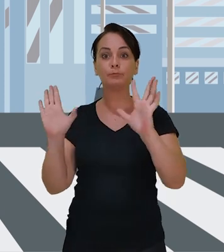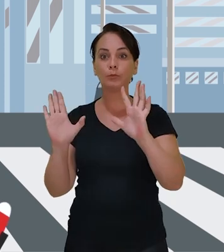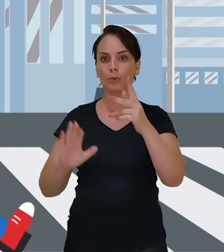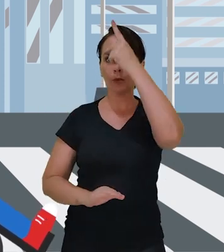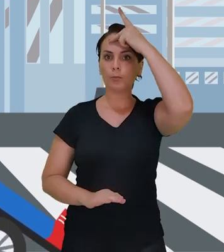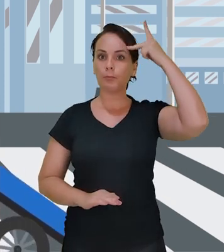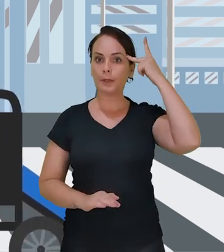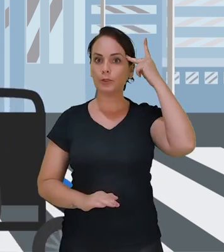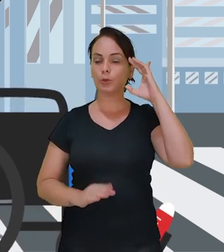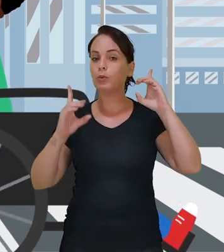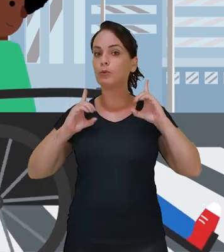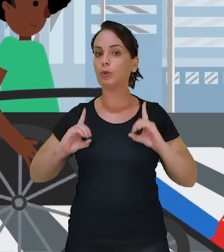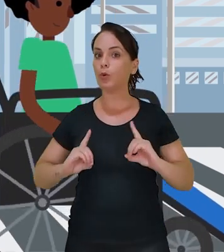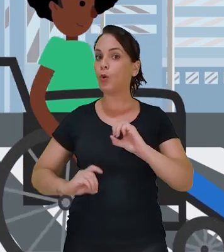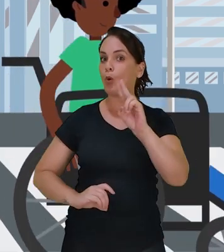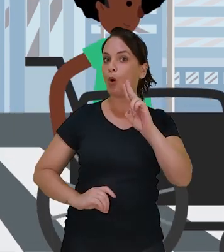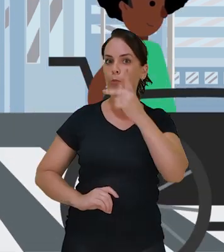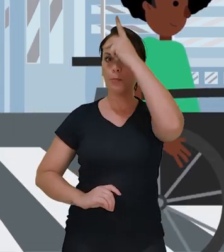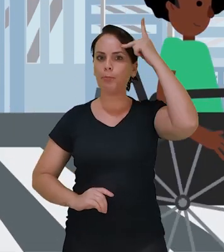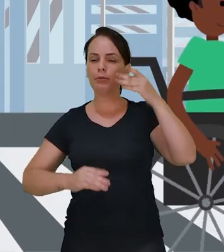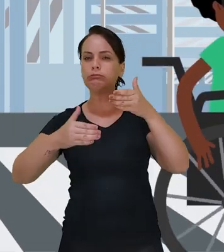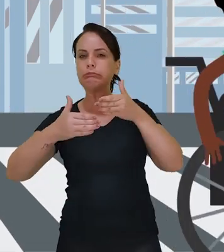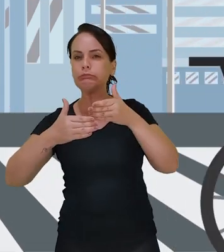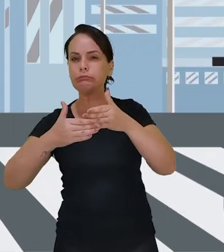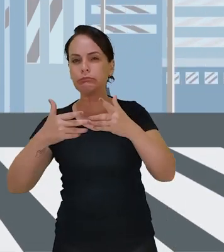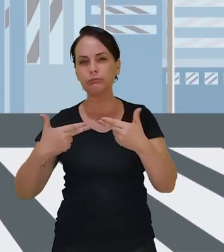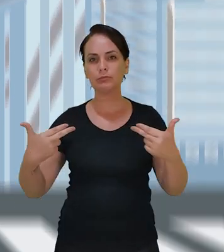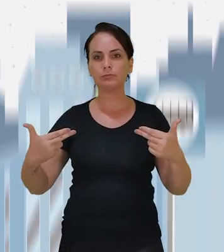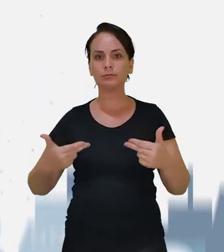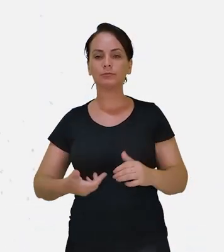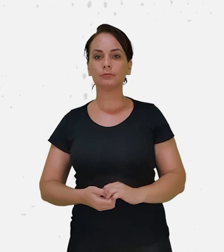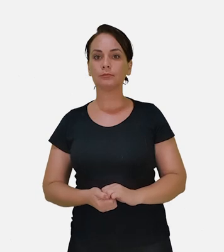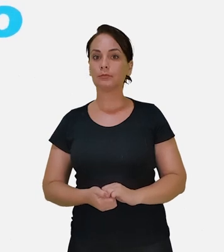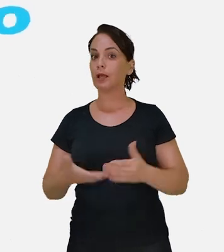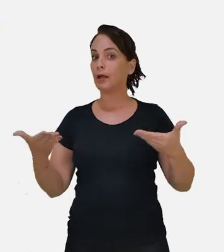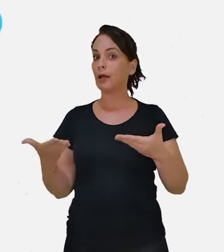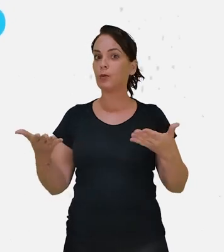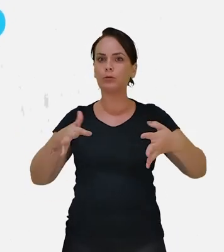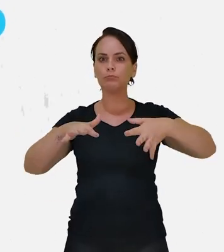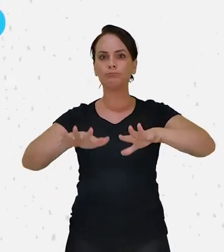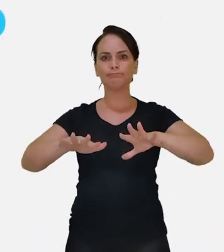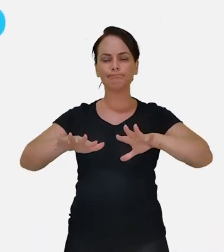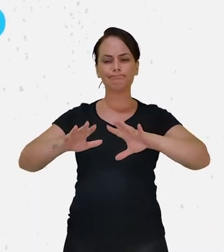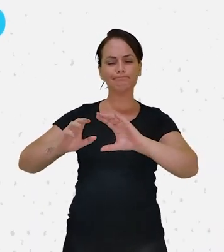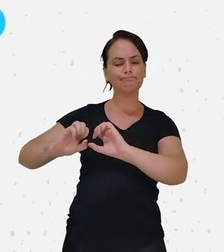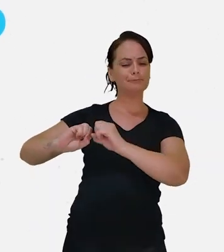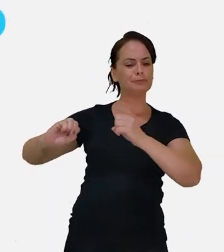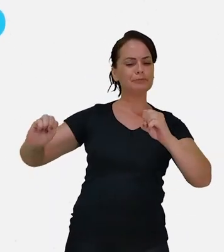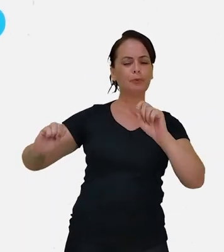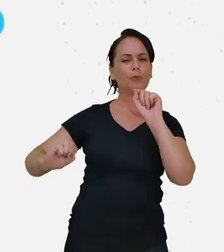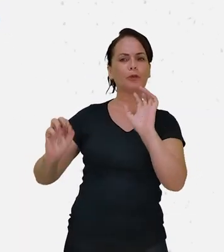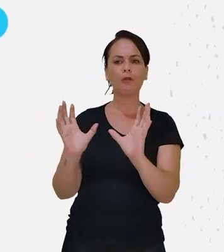por pessoas com deficiência ou com mobilidade reduzidas. Já a inclusão é mais ampla. É